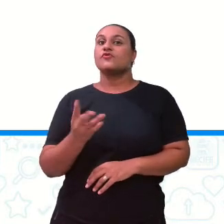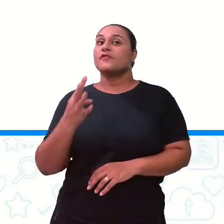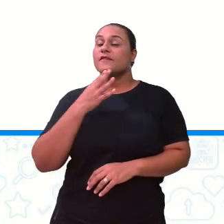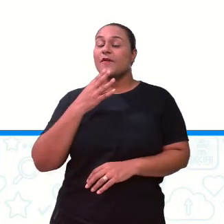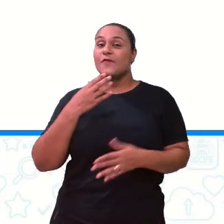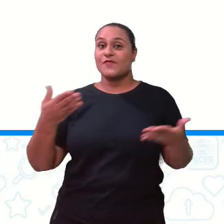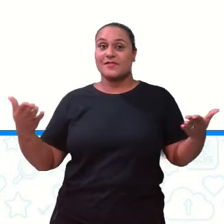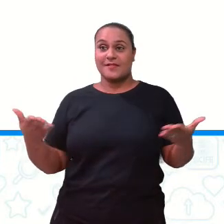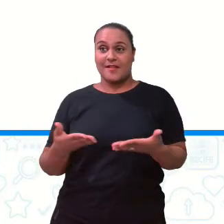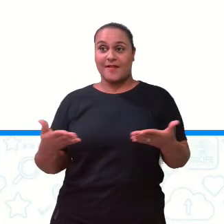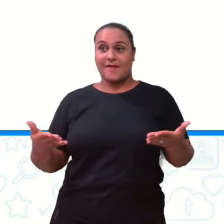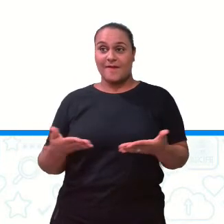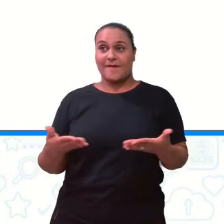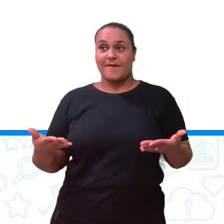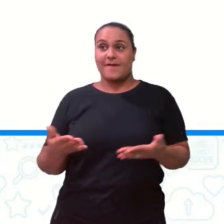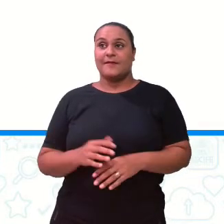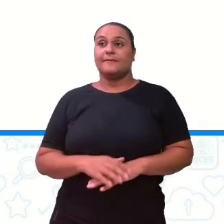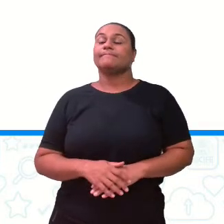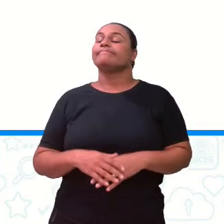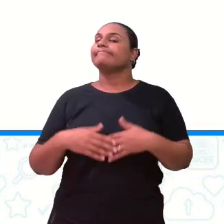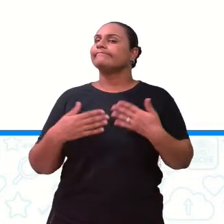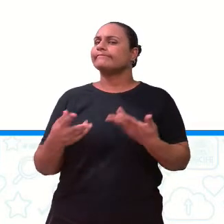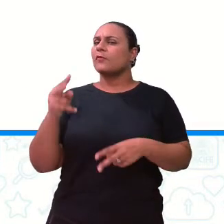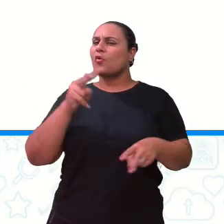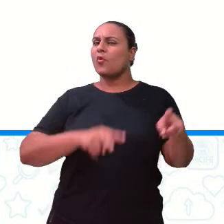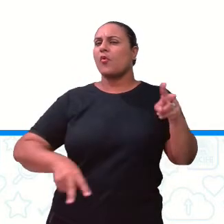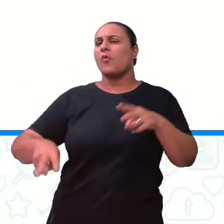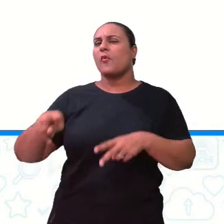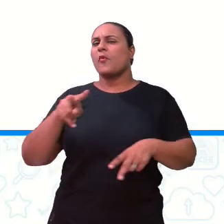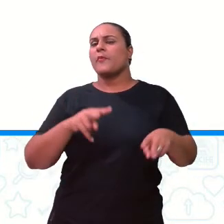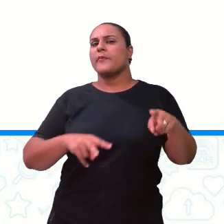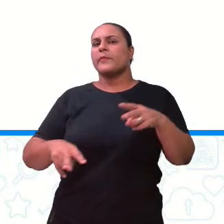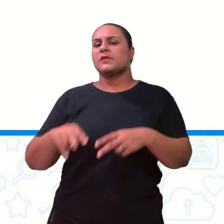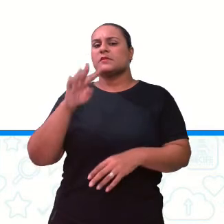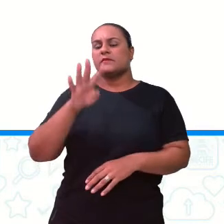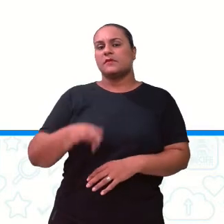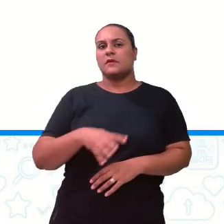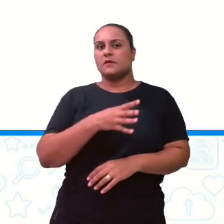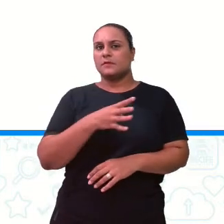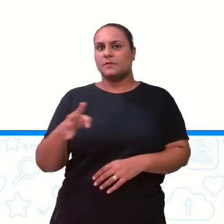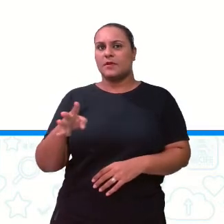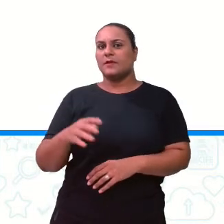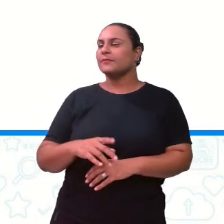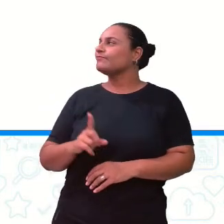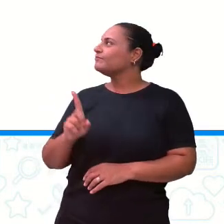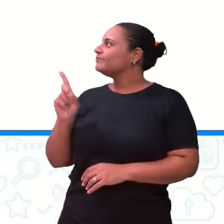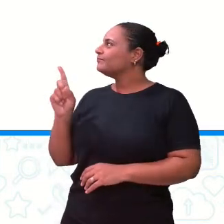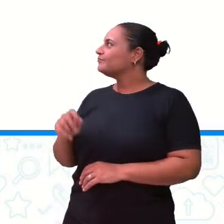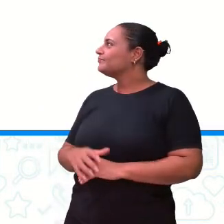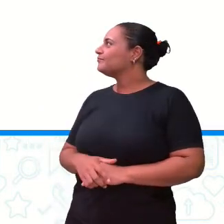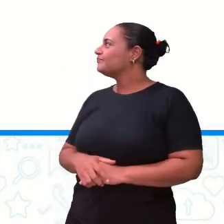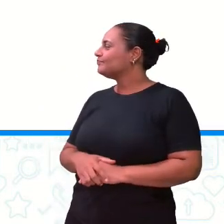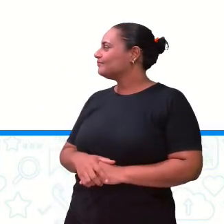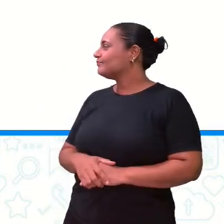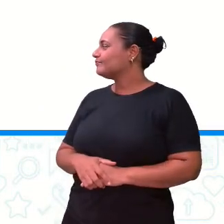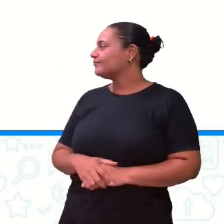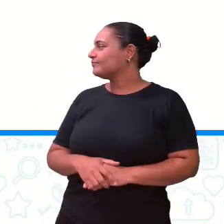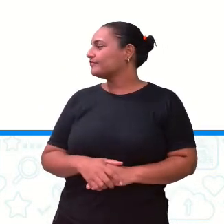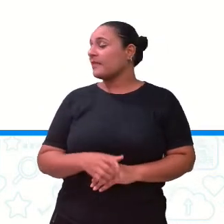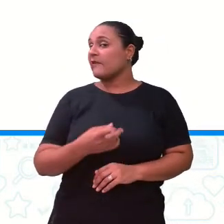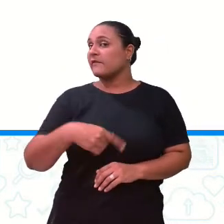conhecer agora. Observem aí essa tabela na telinha de vocês. O que é que